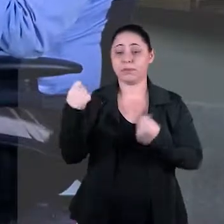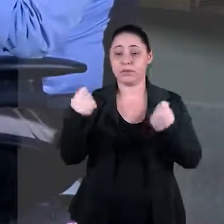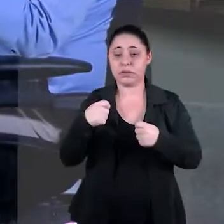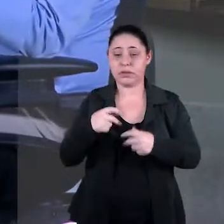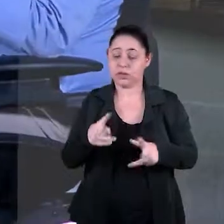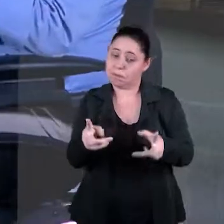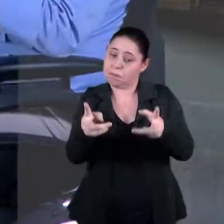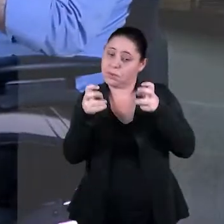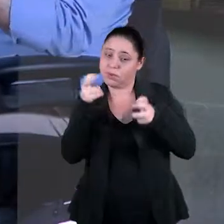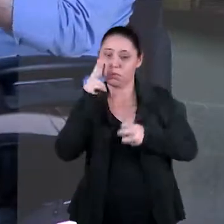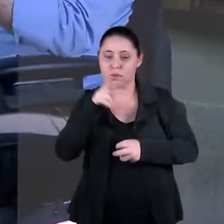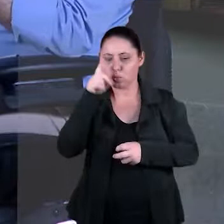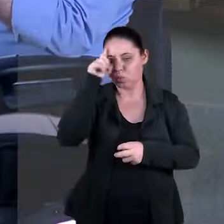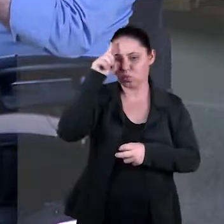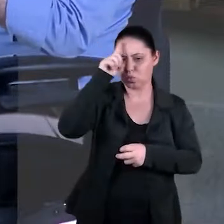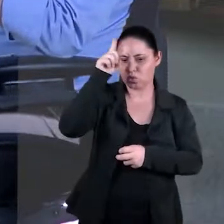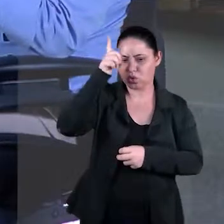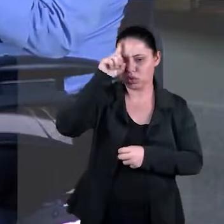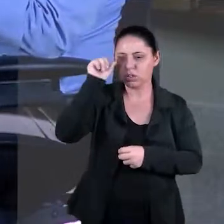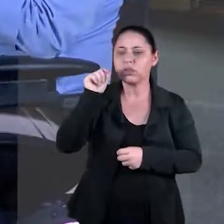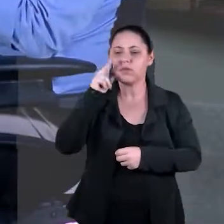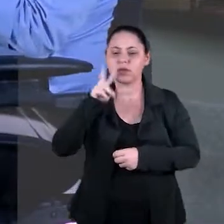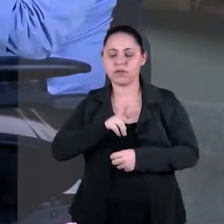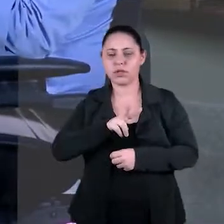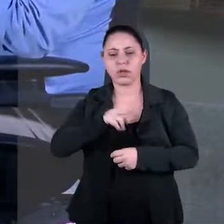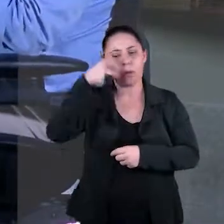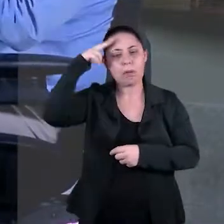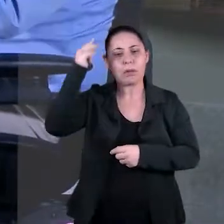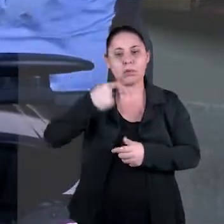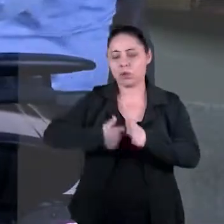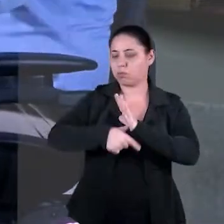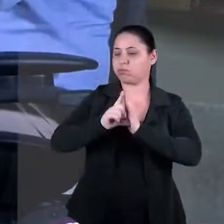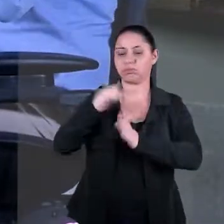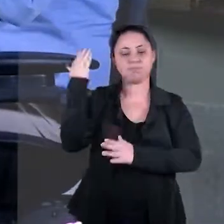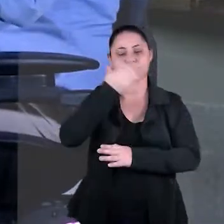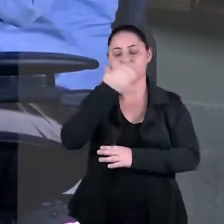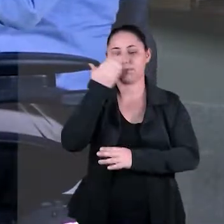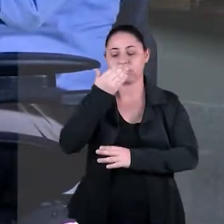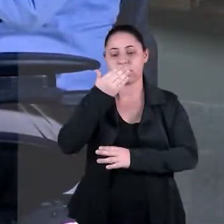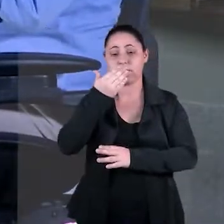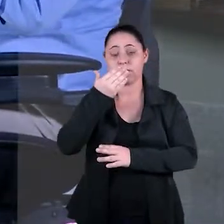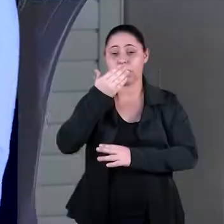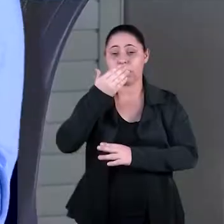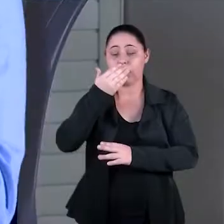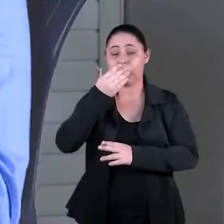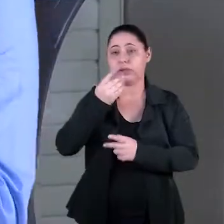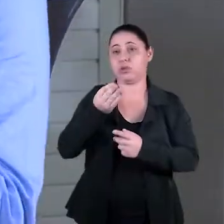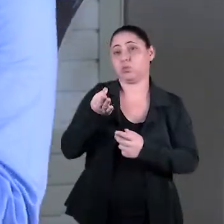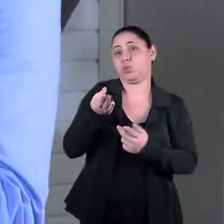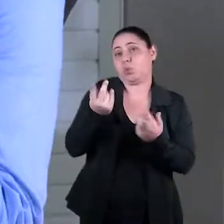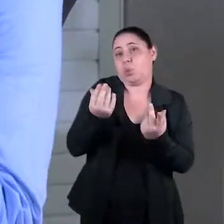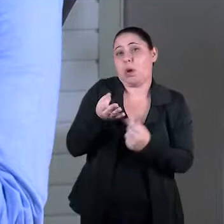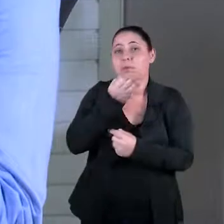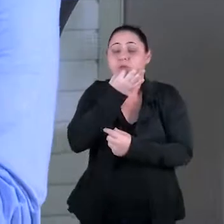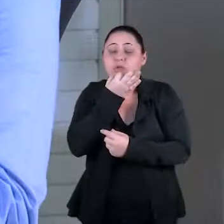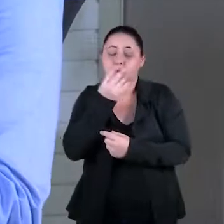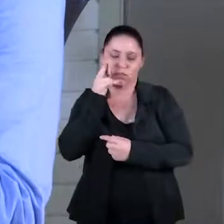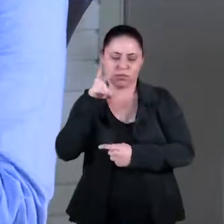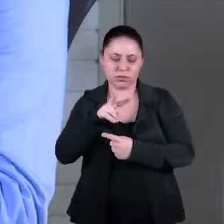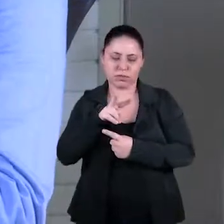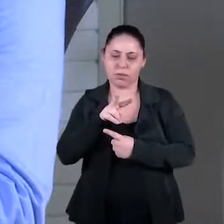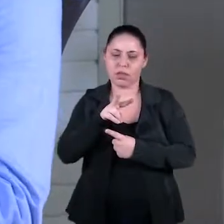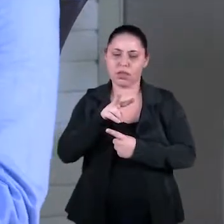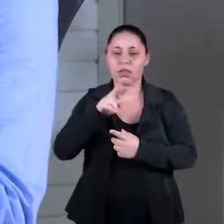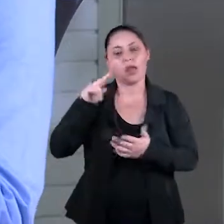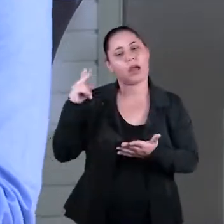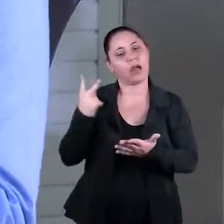precisa reparar no teu dia a dia se você começa a ver cabelo onde você não via anteriormente. Então isso aí vai dar uma dica para você que você está tendo uma queda